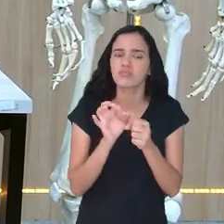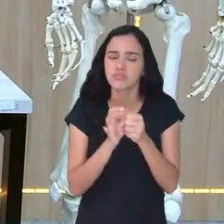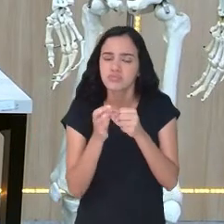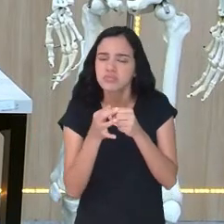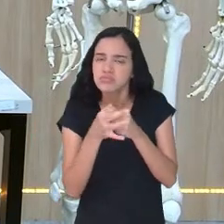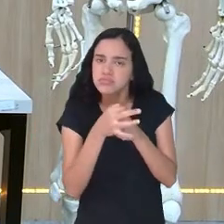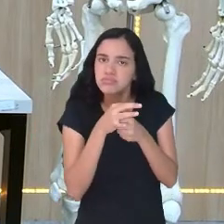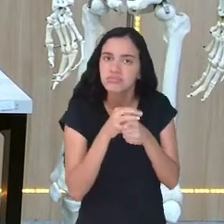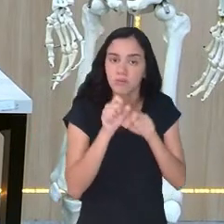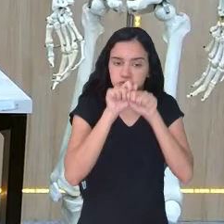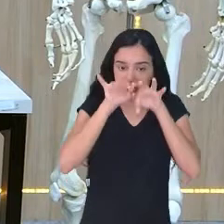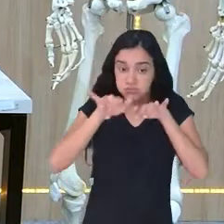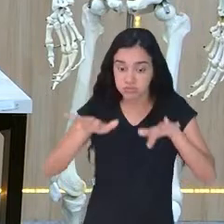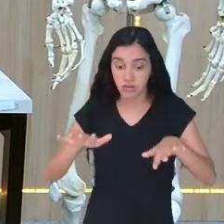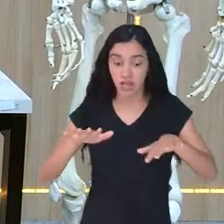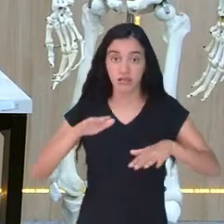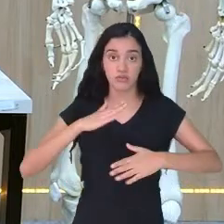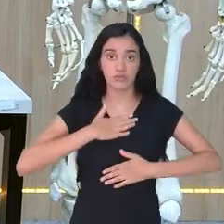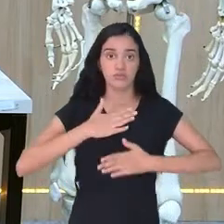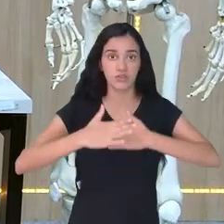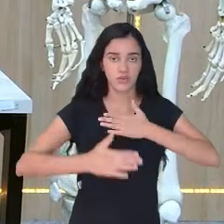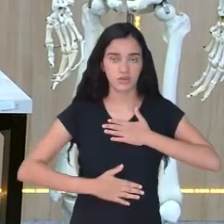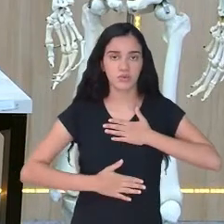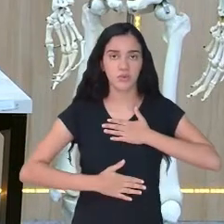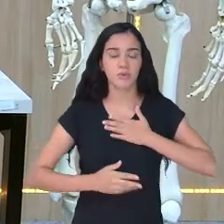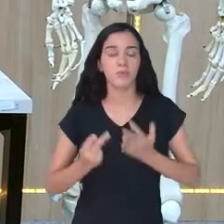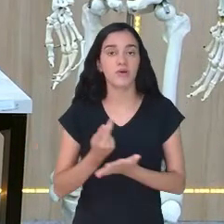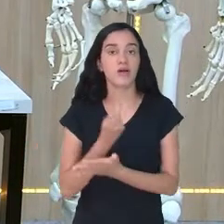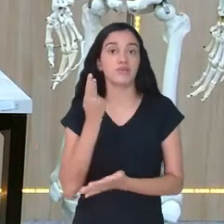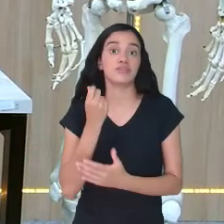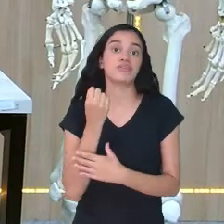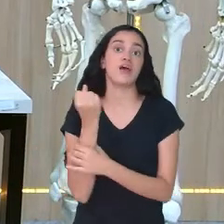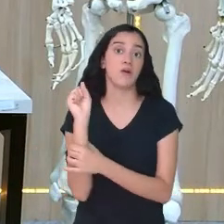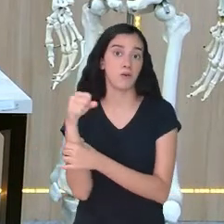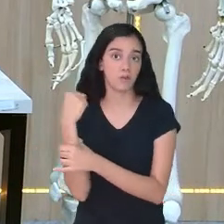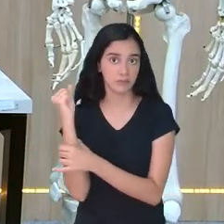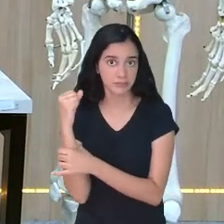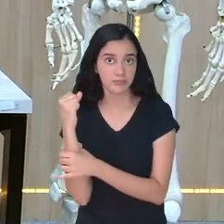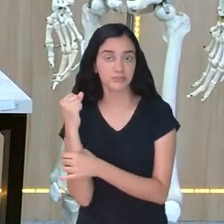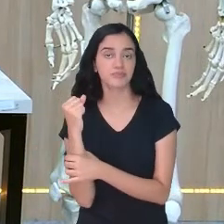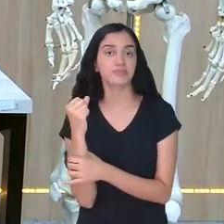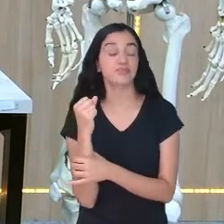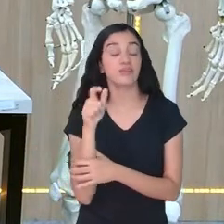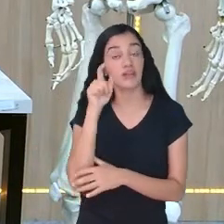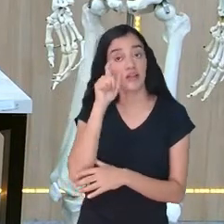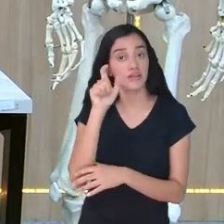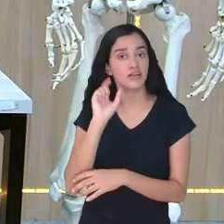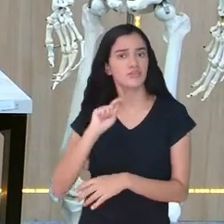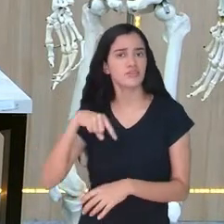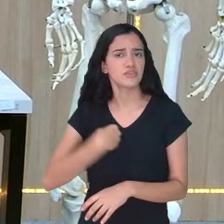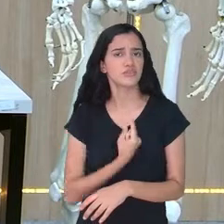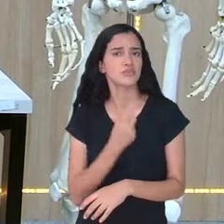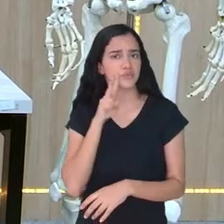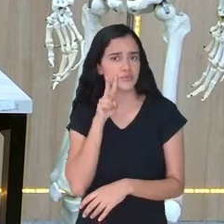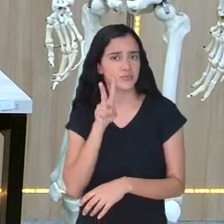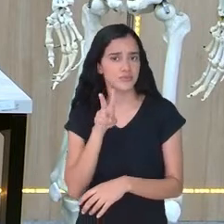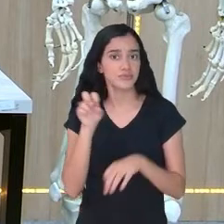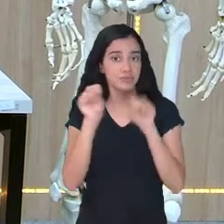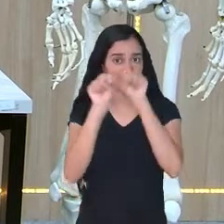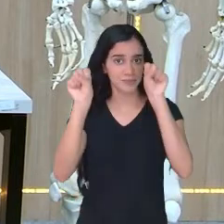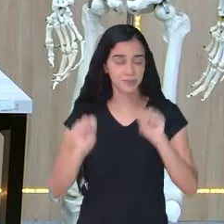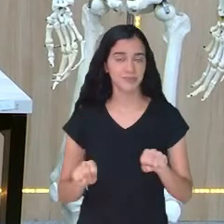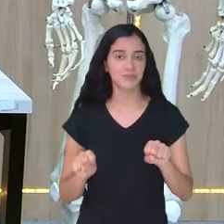corpo para que aconteça realmente essa coordenação. Coisas bem interessantes nós vamos ver em relação a esse